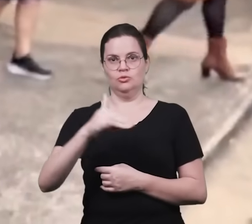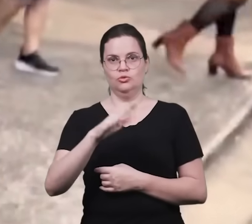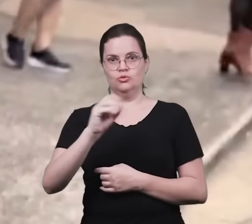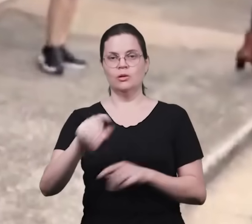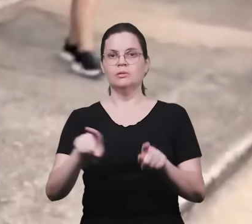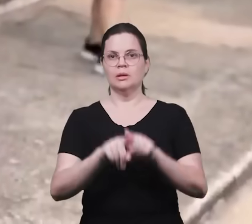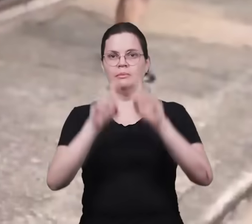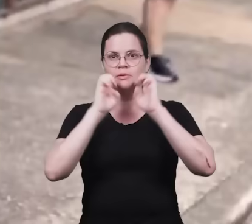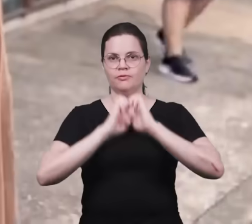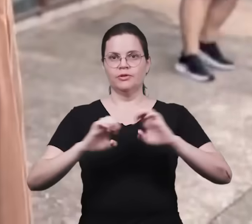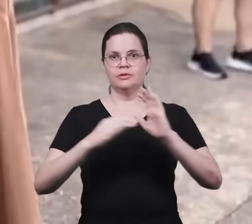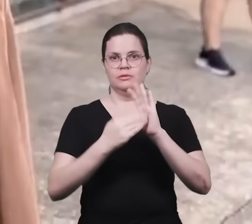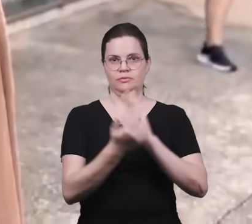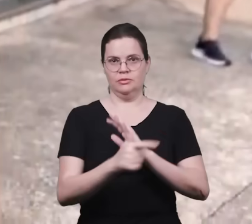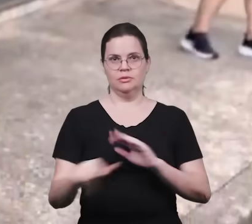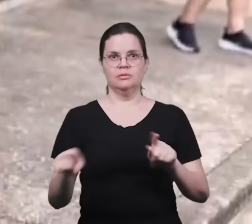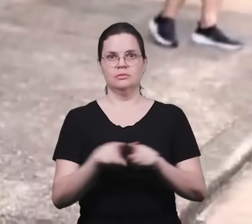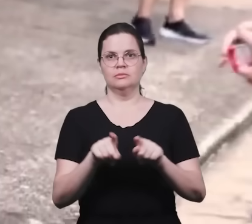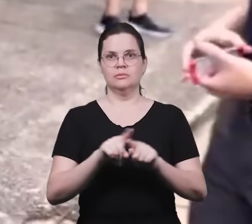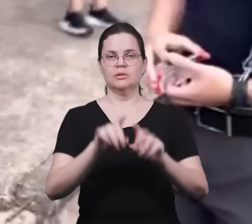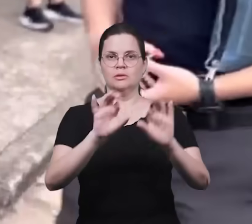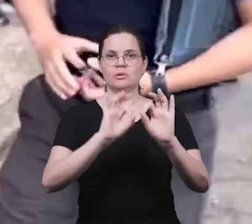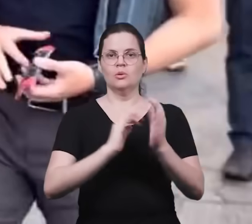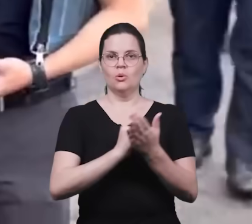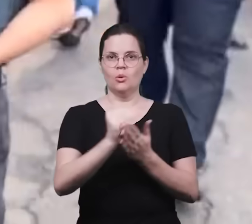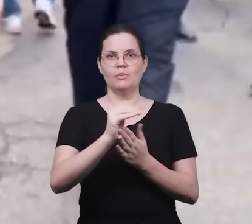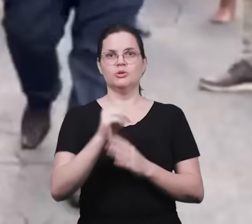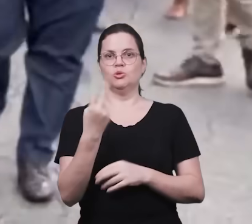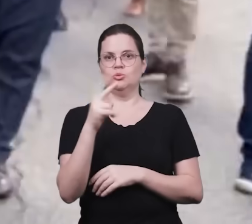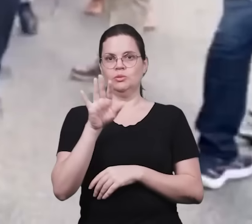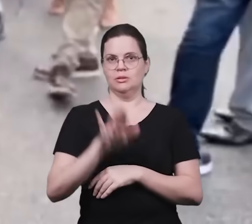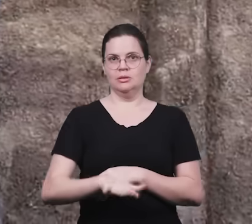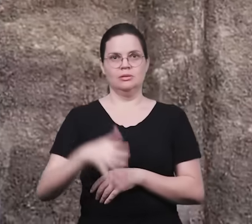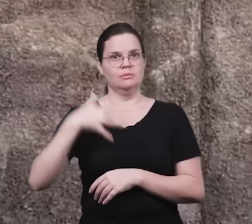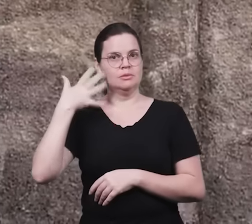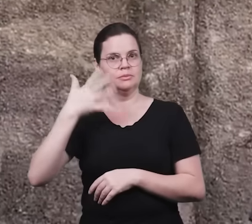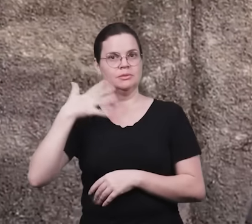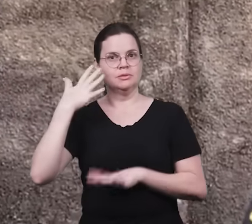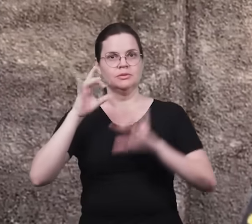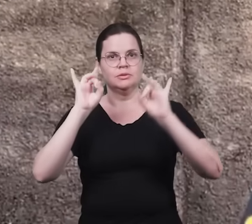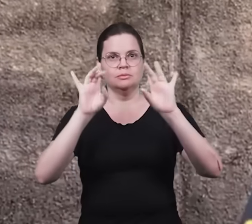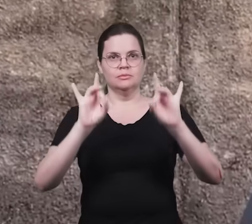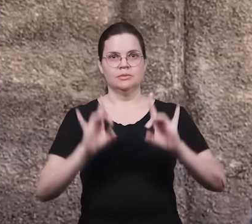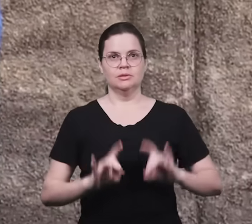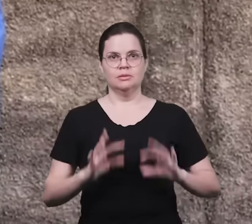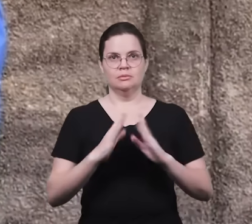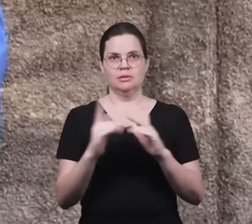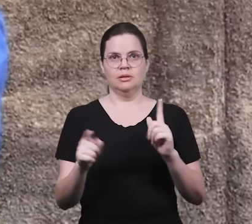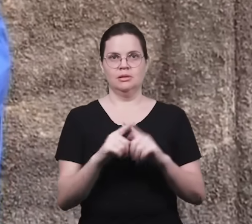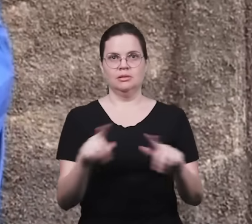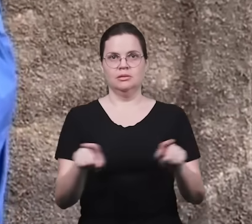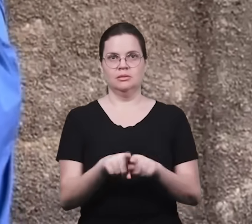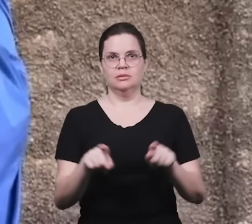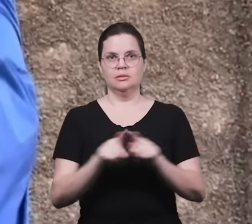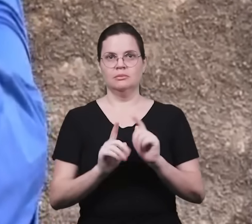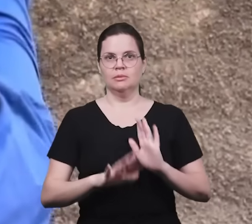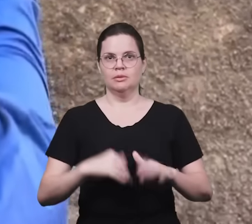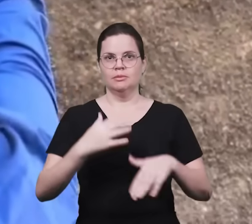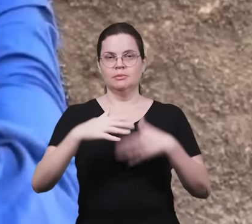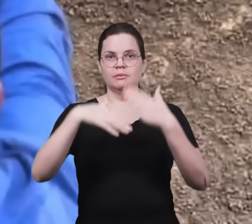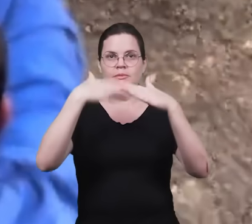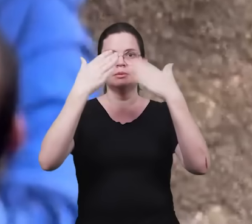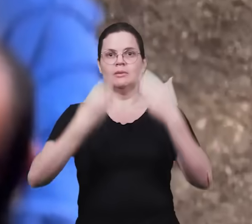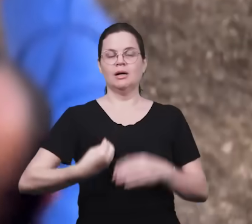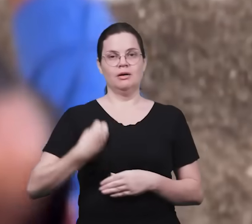Sem Fronteiras. A programação teve início às 14h, com uma mensagem especial para a igreja, trazendo edificação